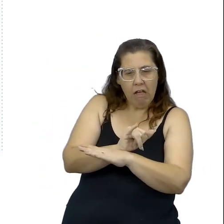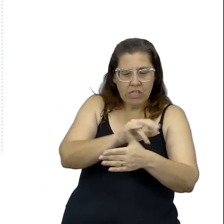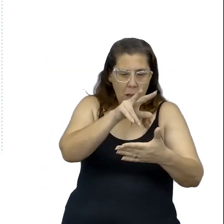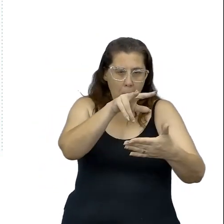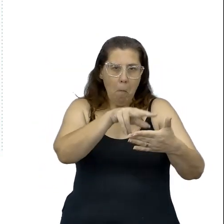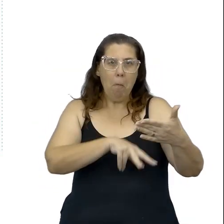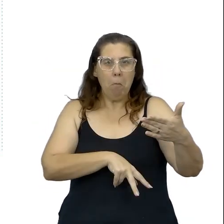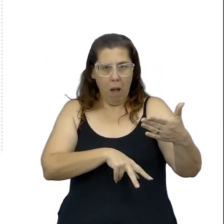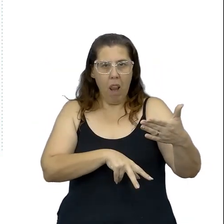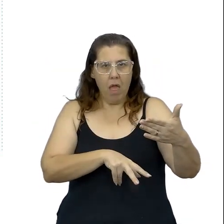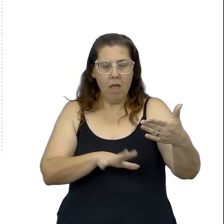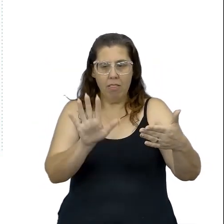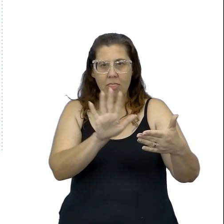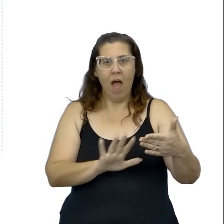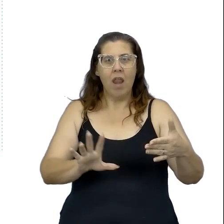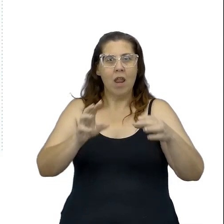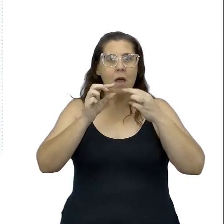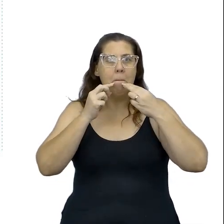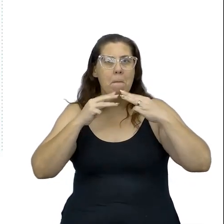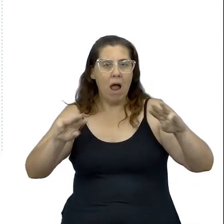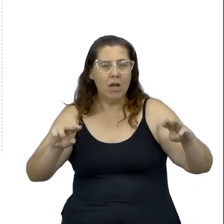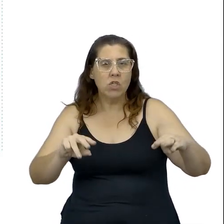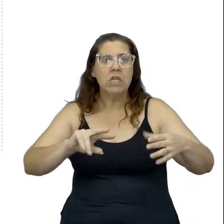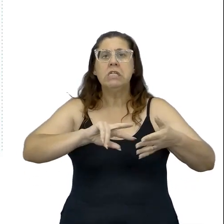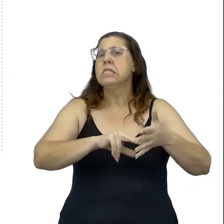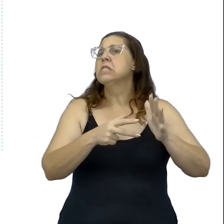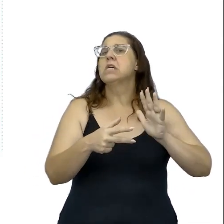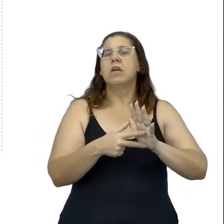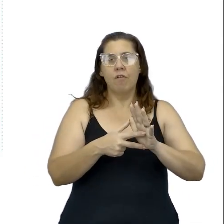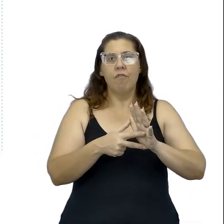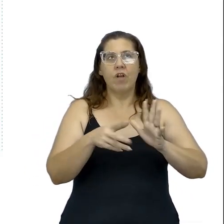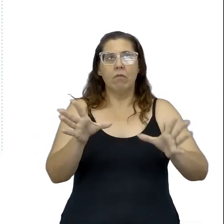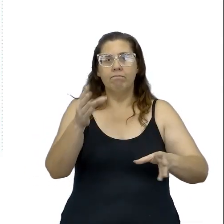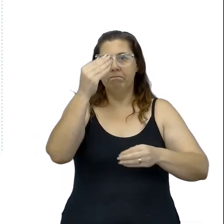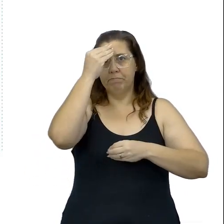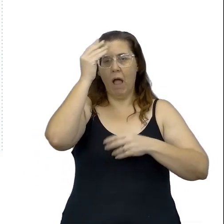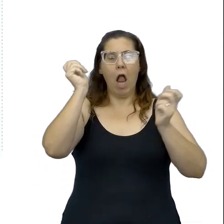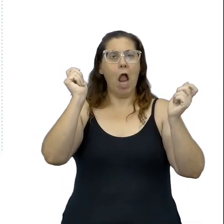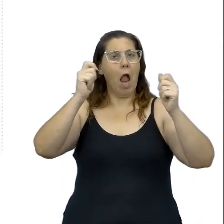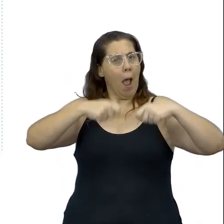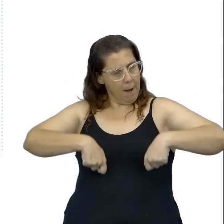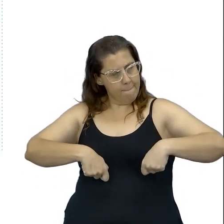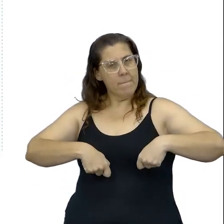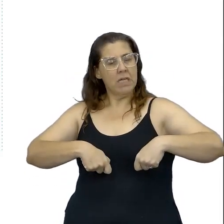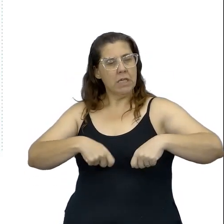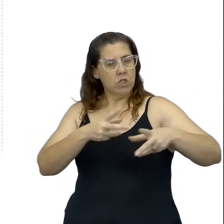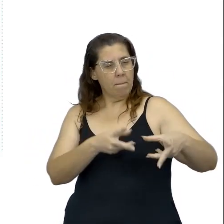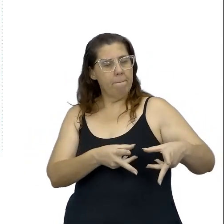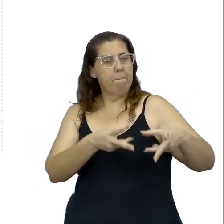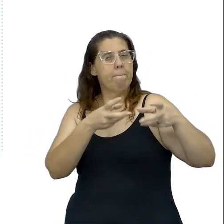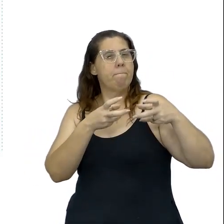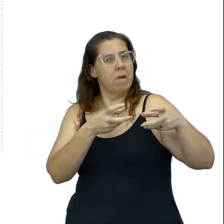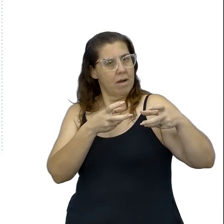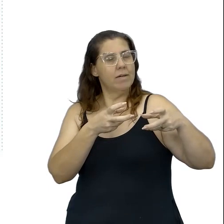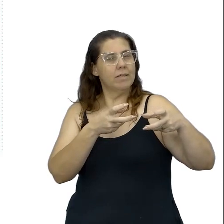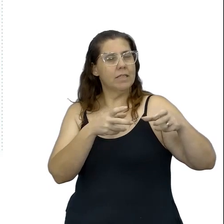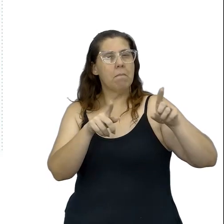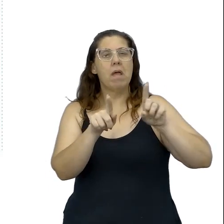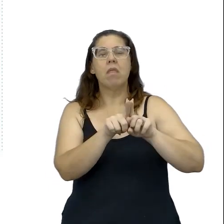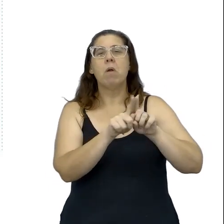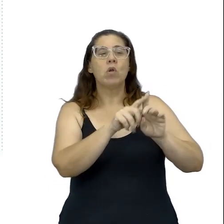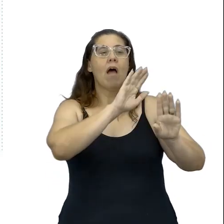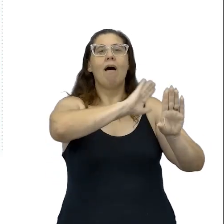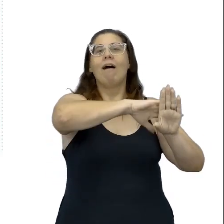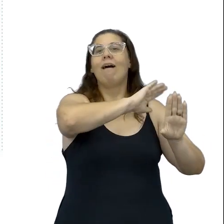de publicidade significa adquirir a capacidade de ver nas entrelinhas e nos